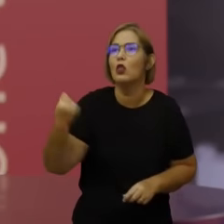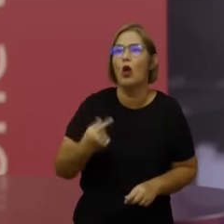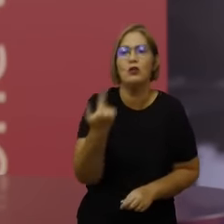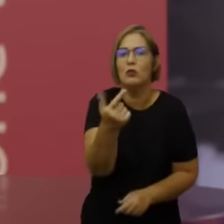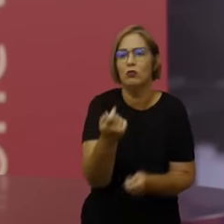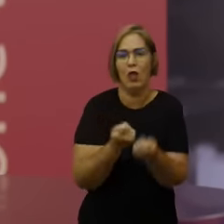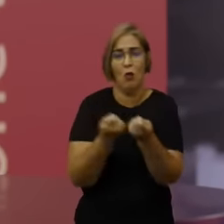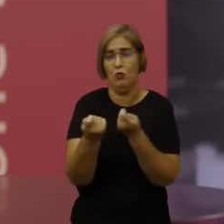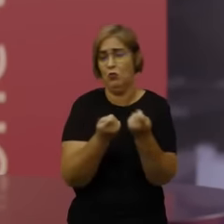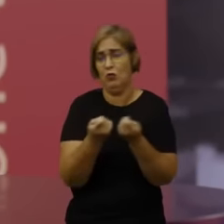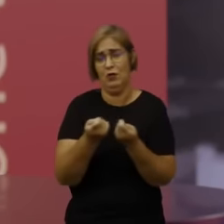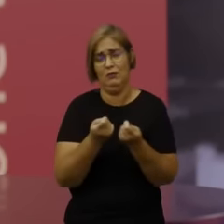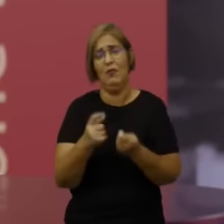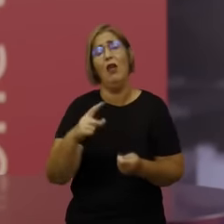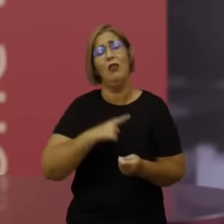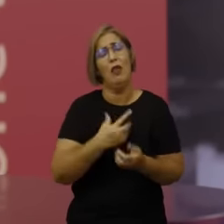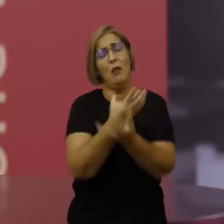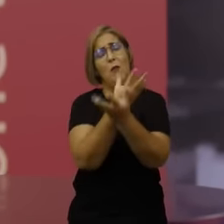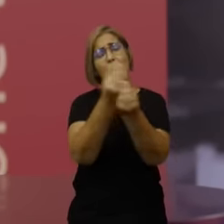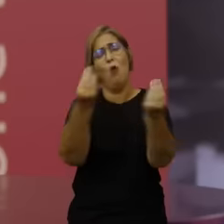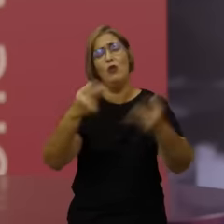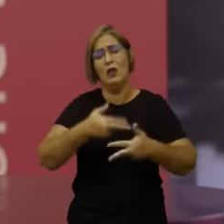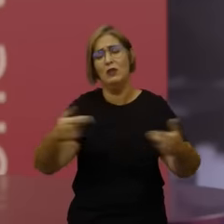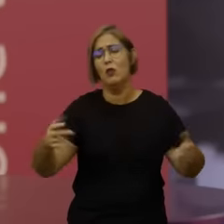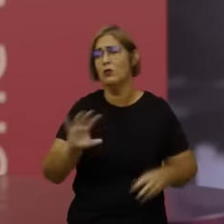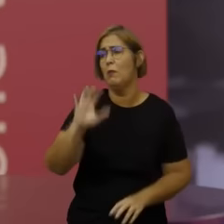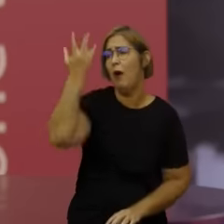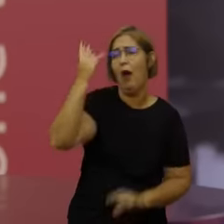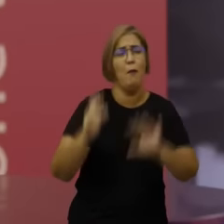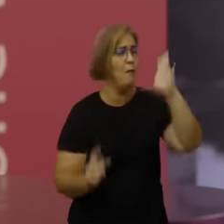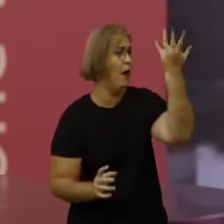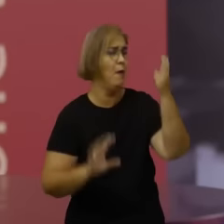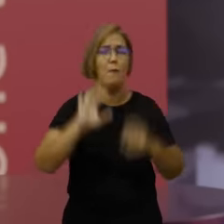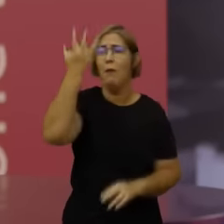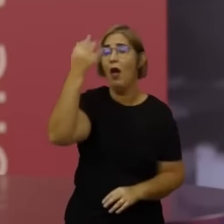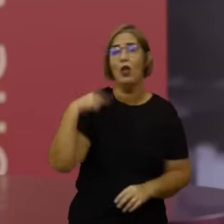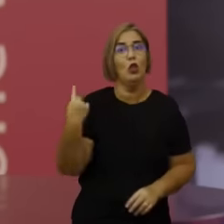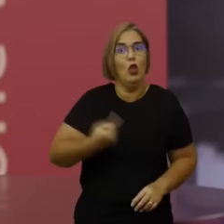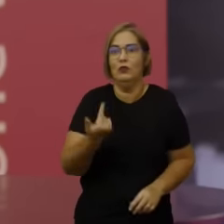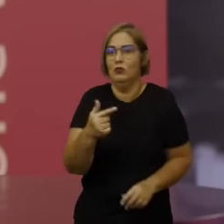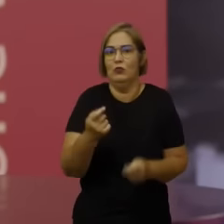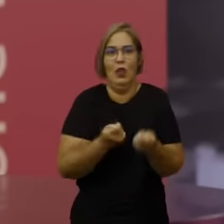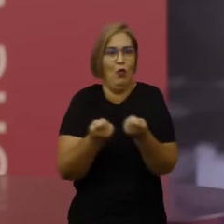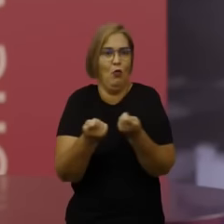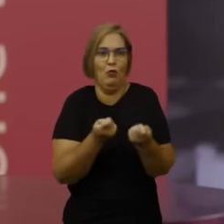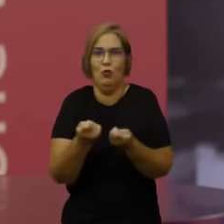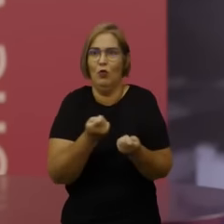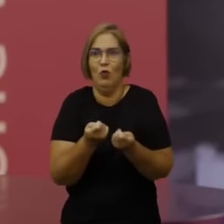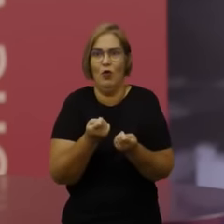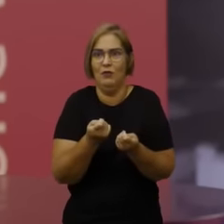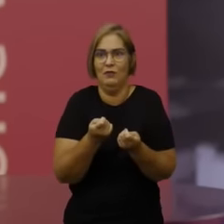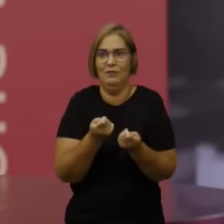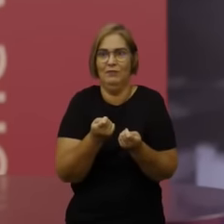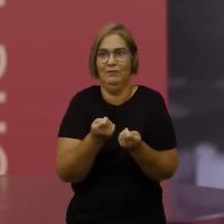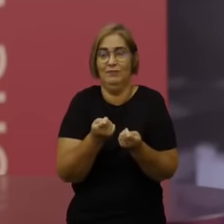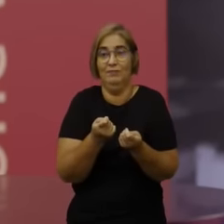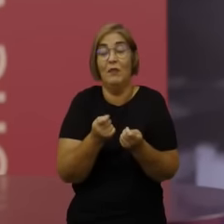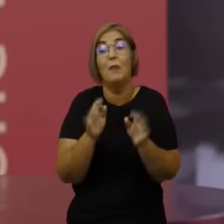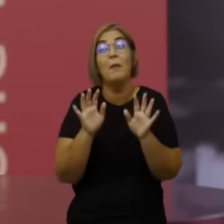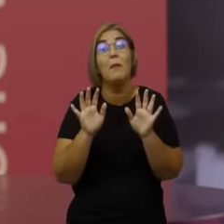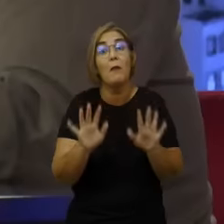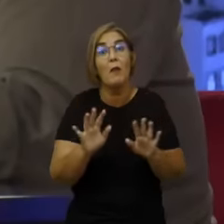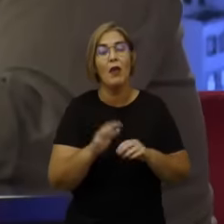milhões de coisas que não estão em nosso poder e, portanto, nós não podemos conduzir a nossa vida salvo